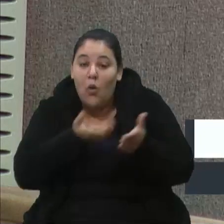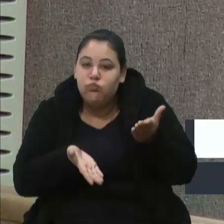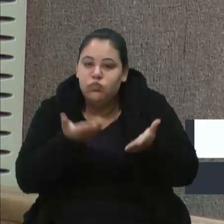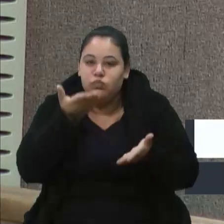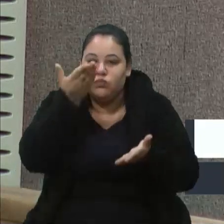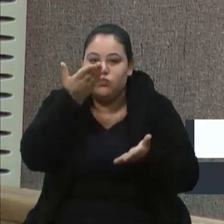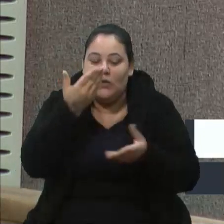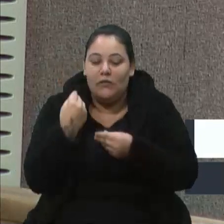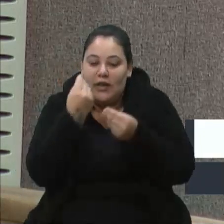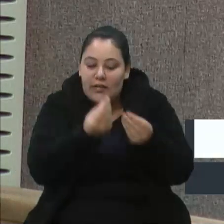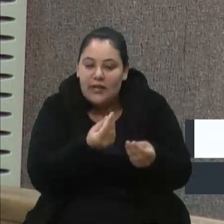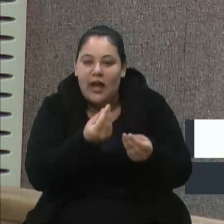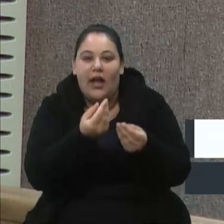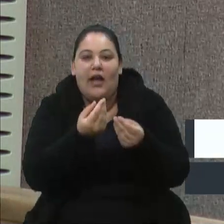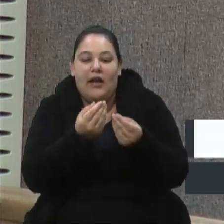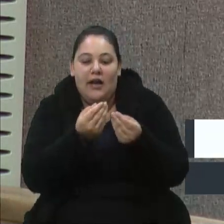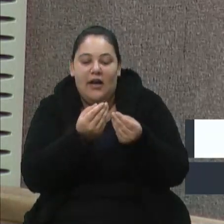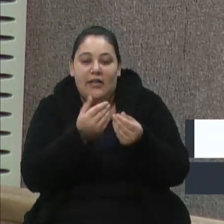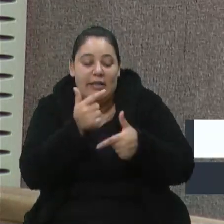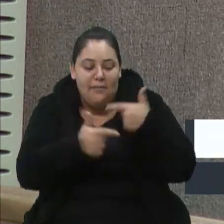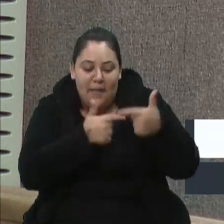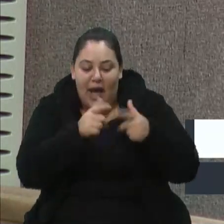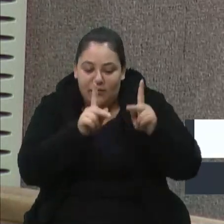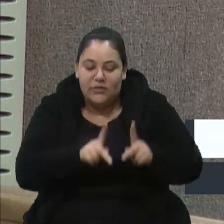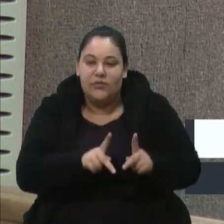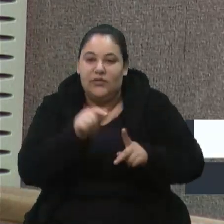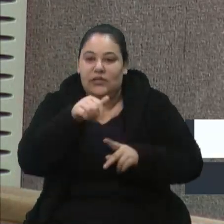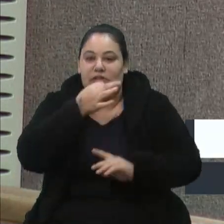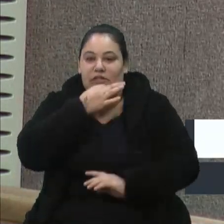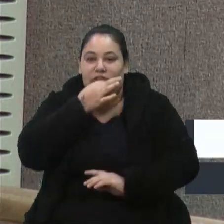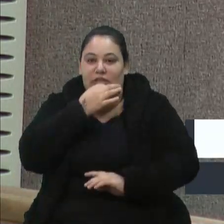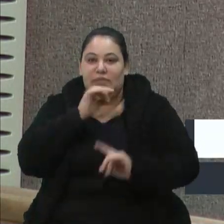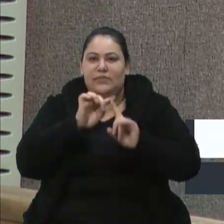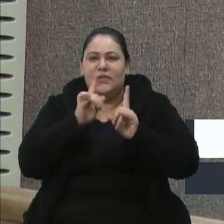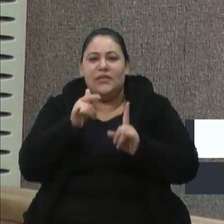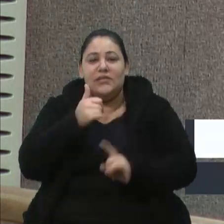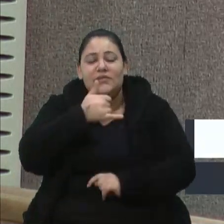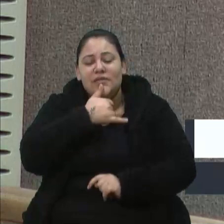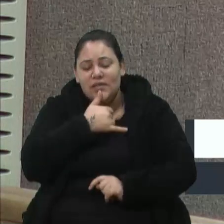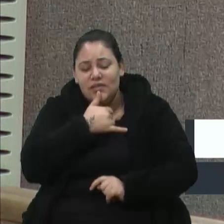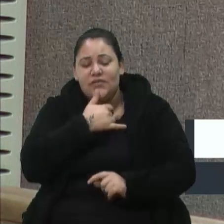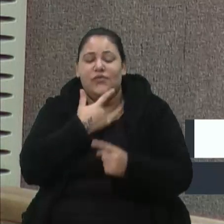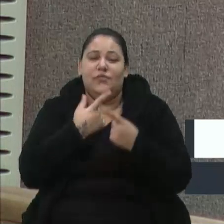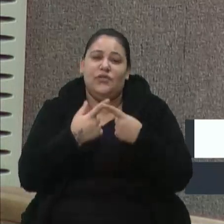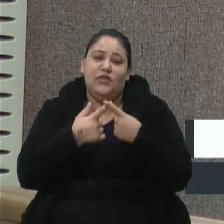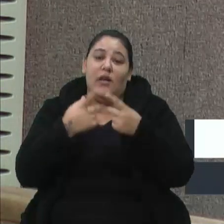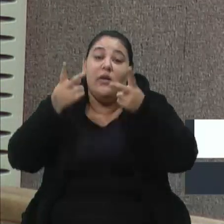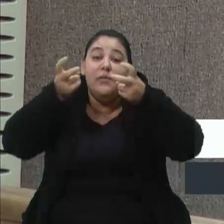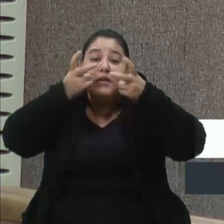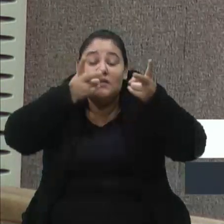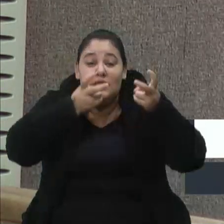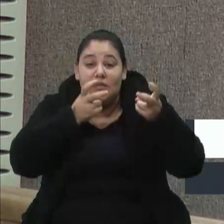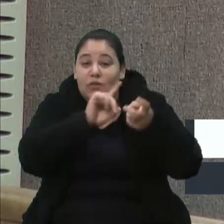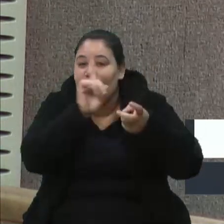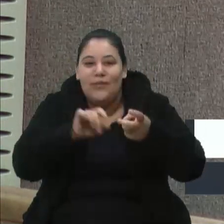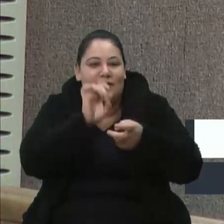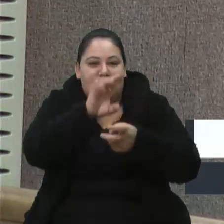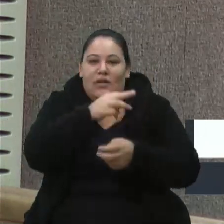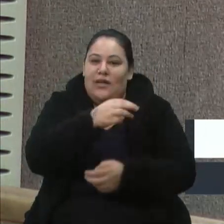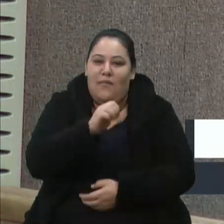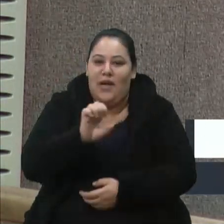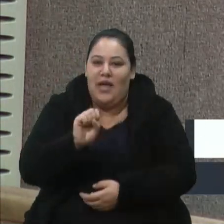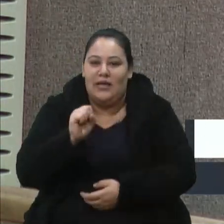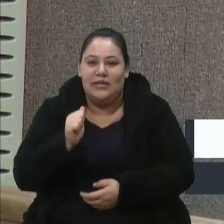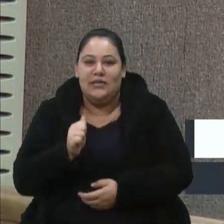emprego para os cidadãos de Caxias. Mas eu fico triste, sabe, porque a gente nota que não é só na Maesa, foi aqui